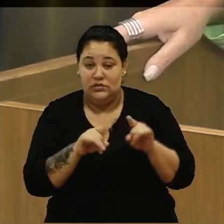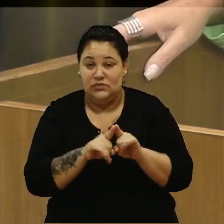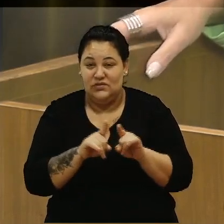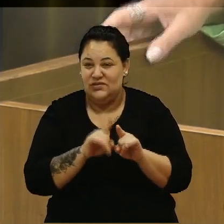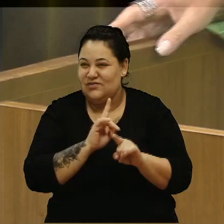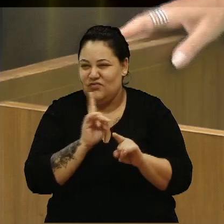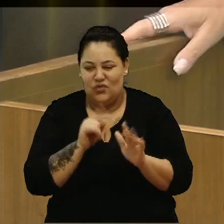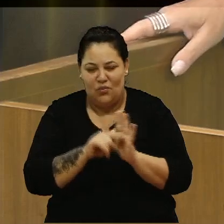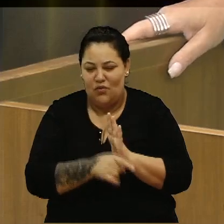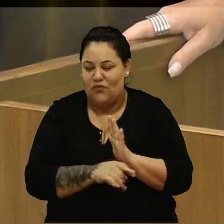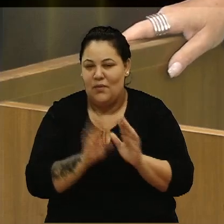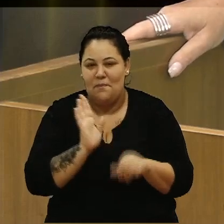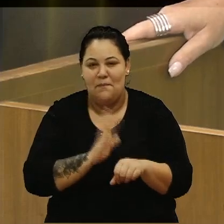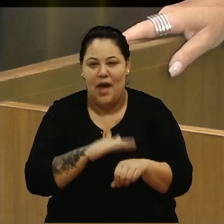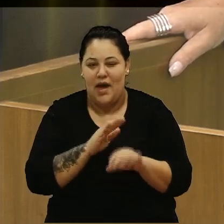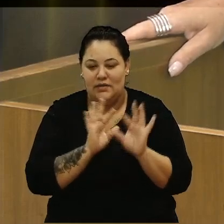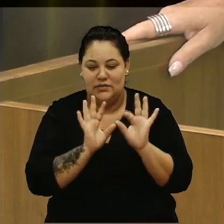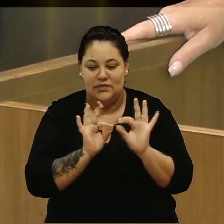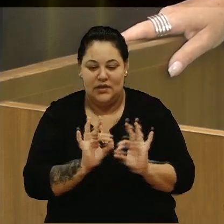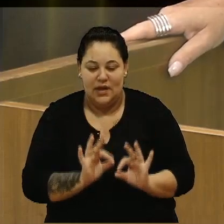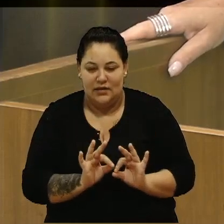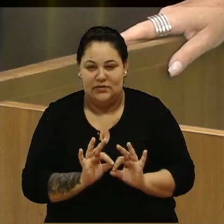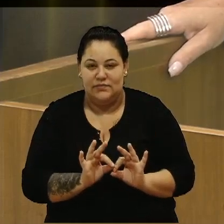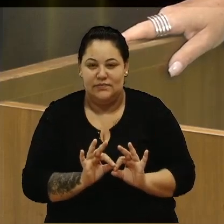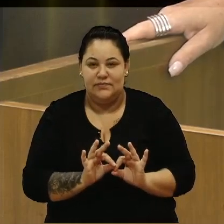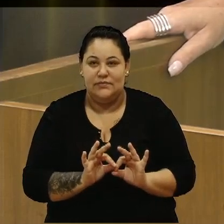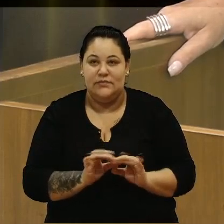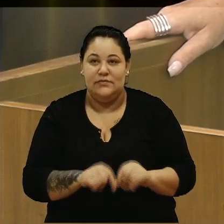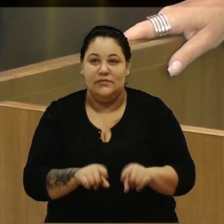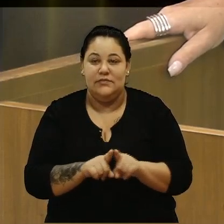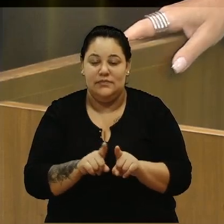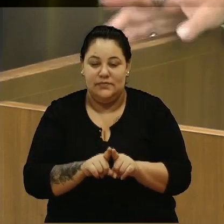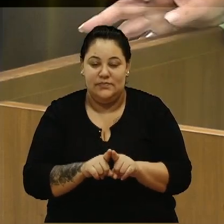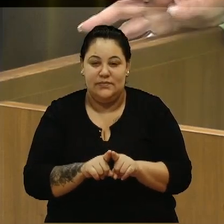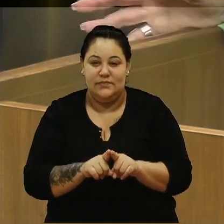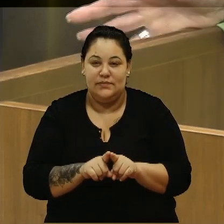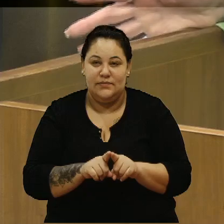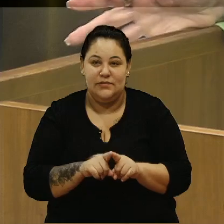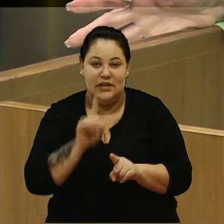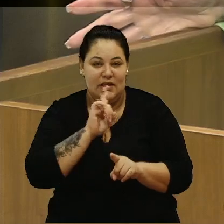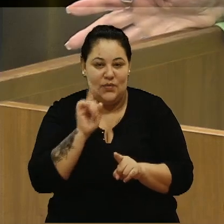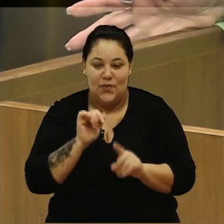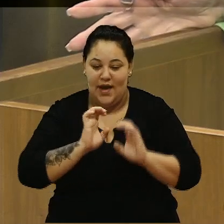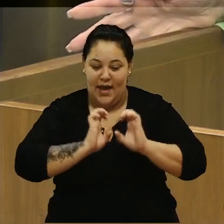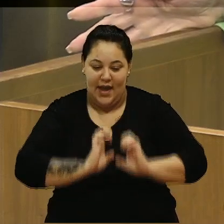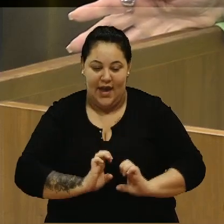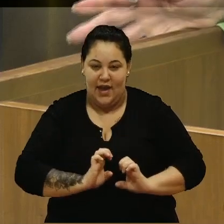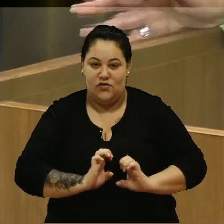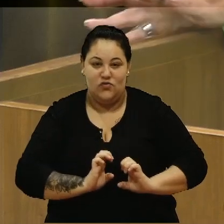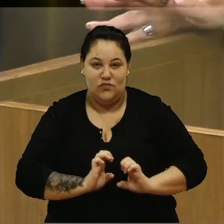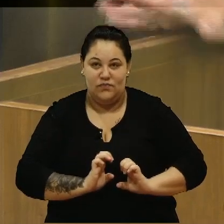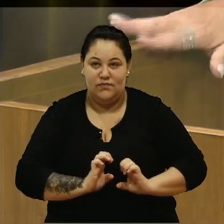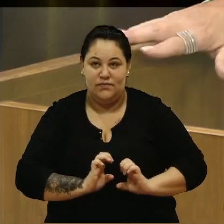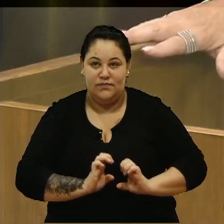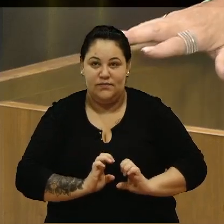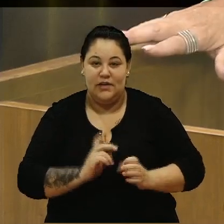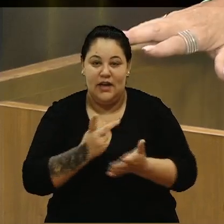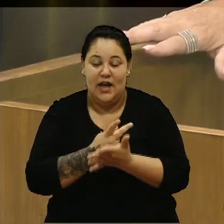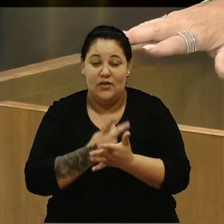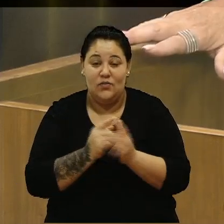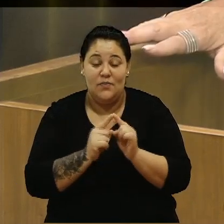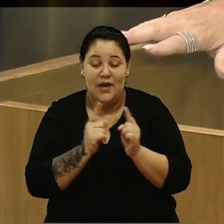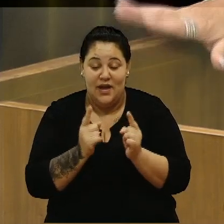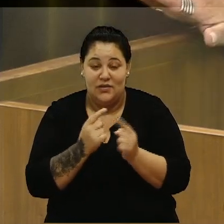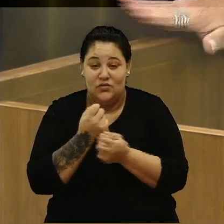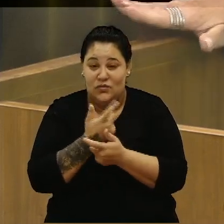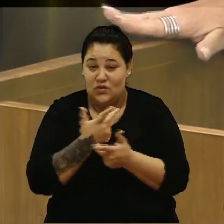aqui em detalhe aqueles adolescentes, porque isso não seria nem ético e nem prudente, mas uma coisa eu